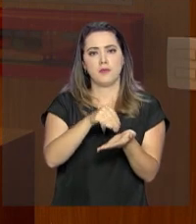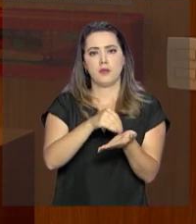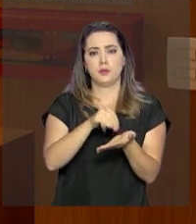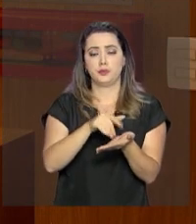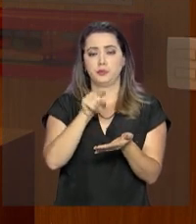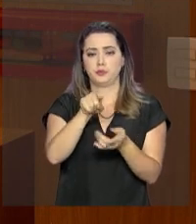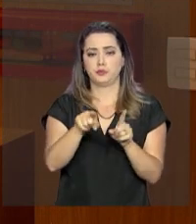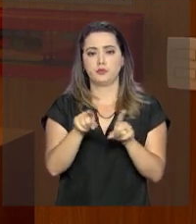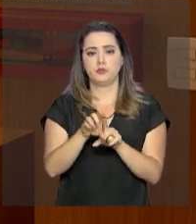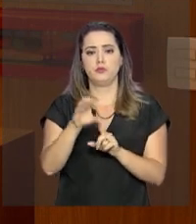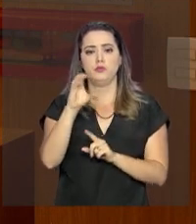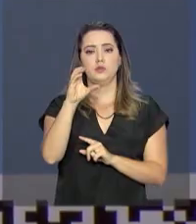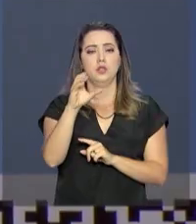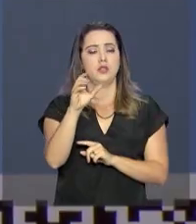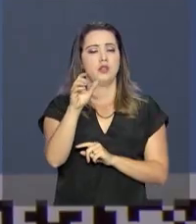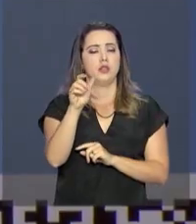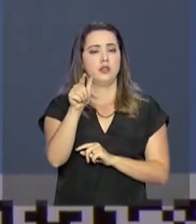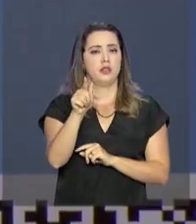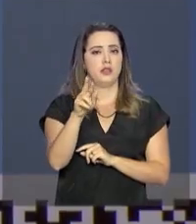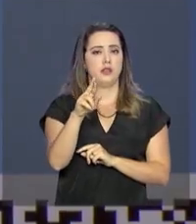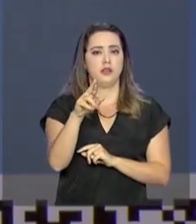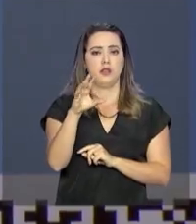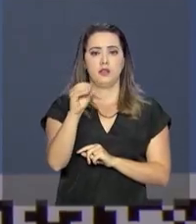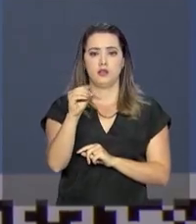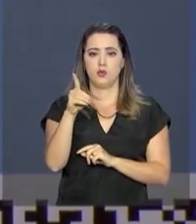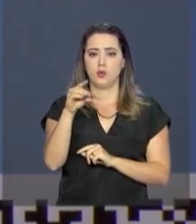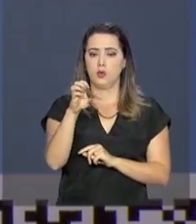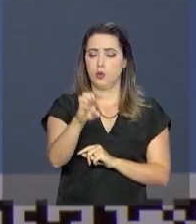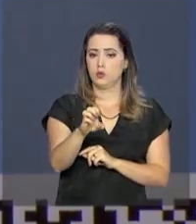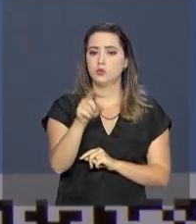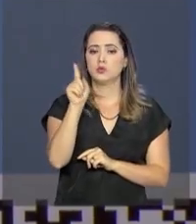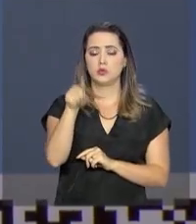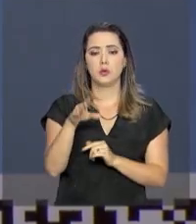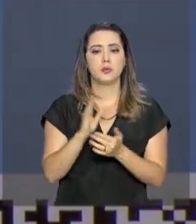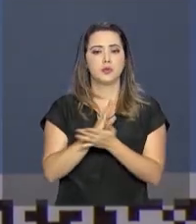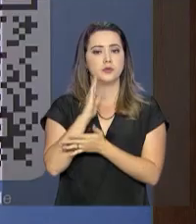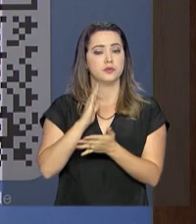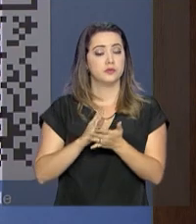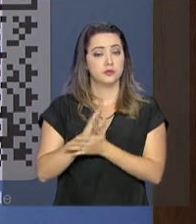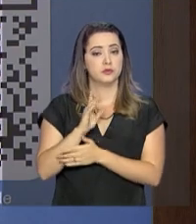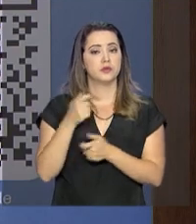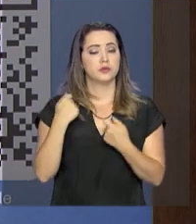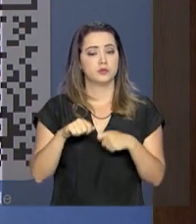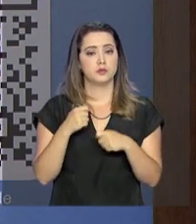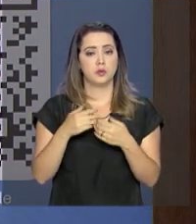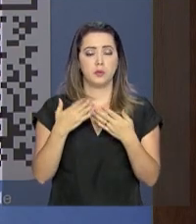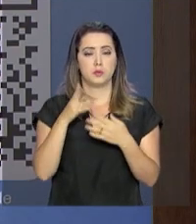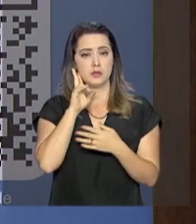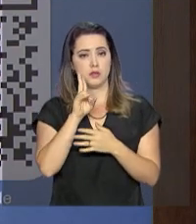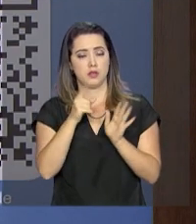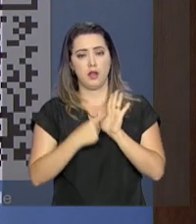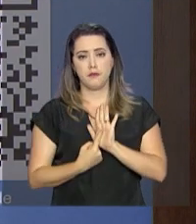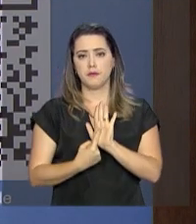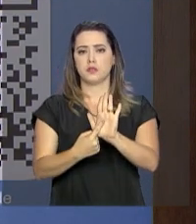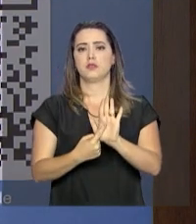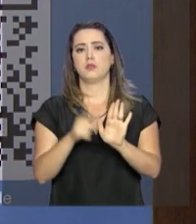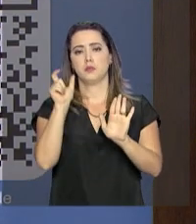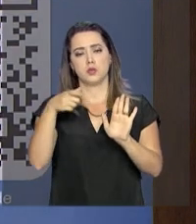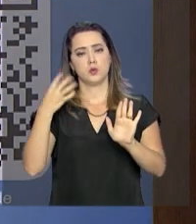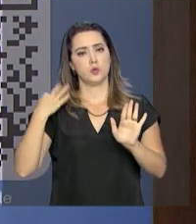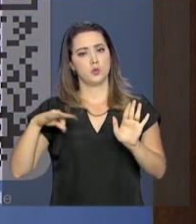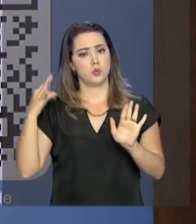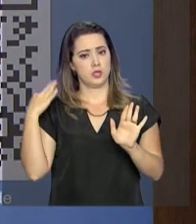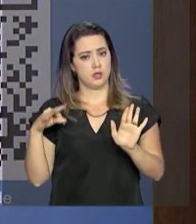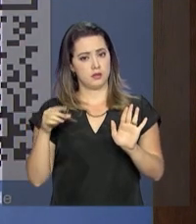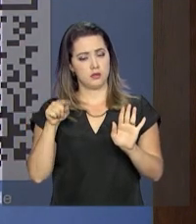o qr code ele é fornecido quando o cadastro é aprovado e deve estar visível para os turistas como